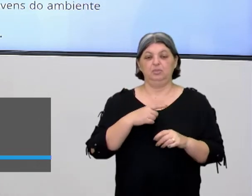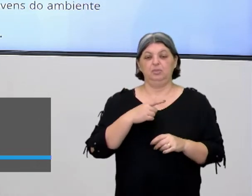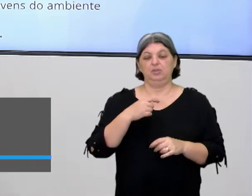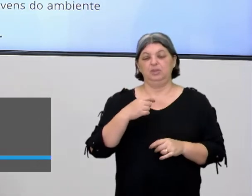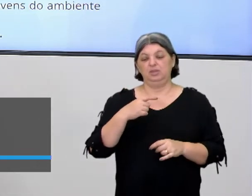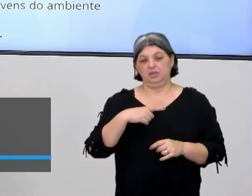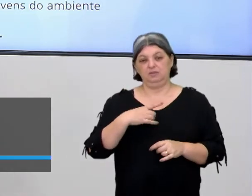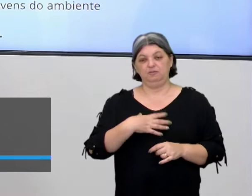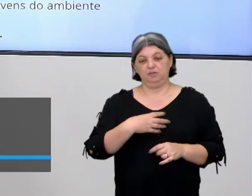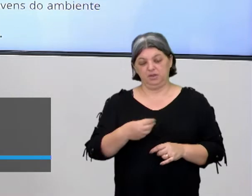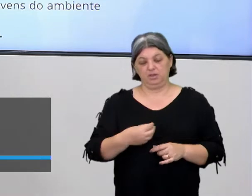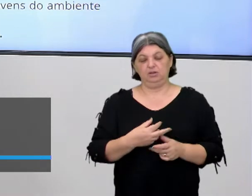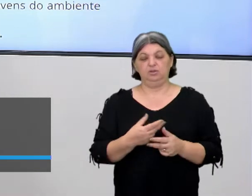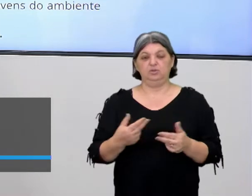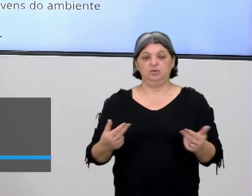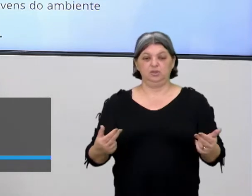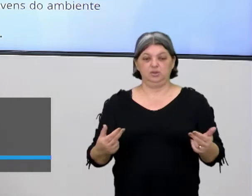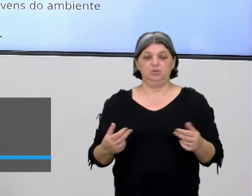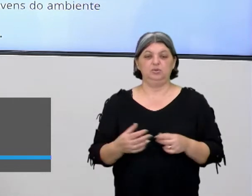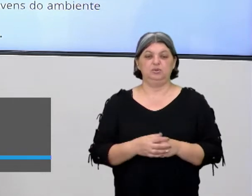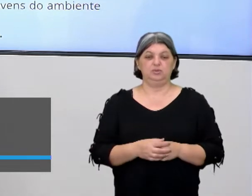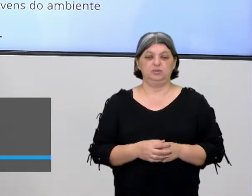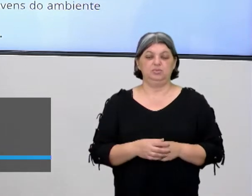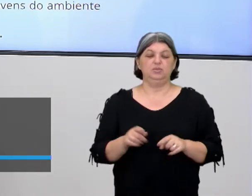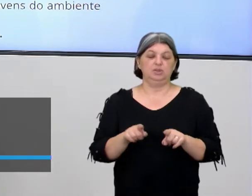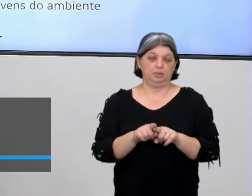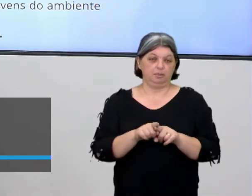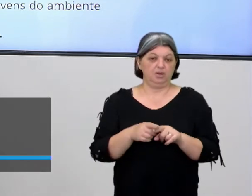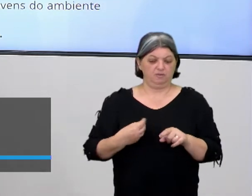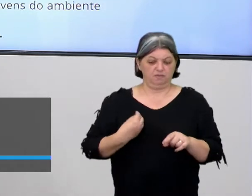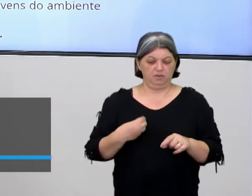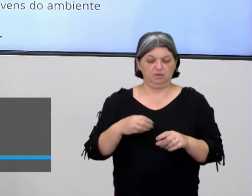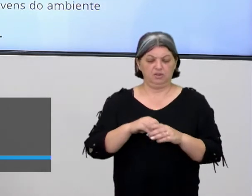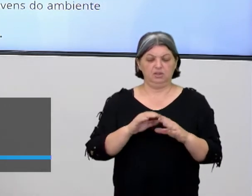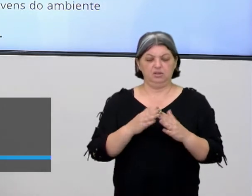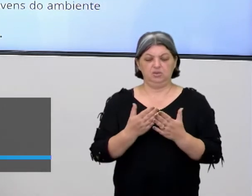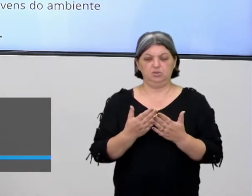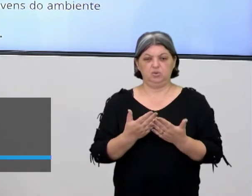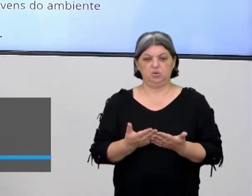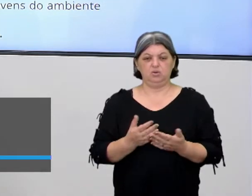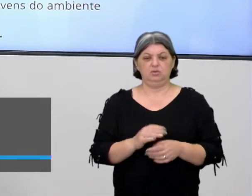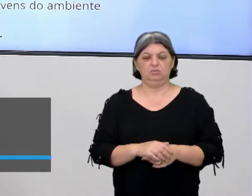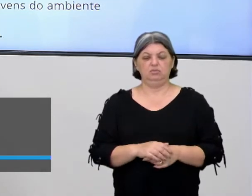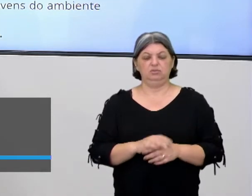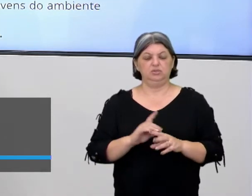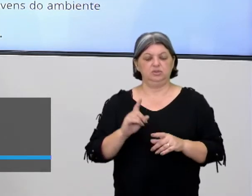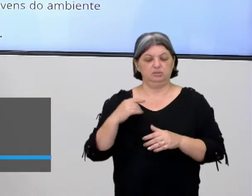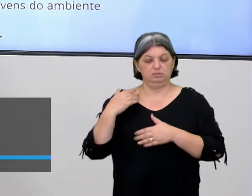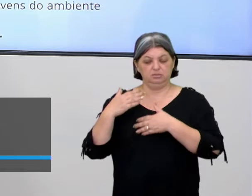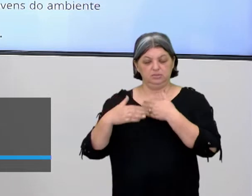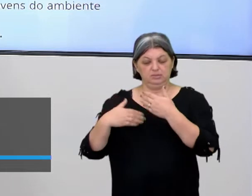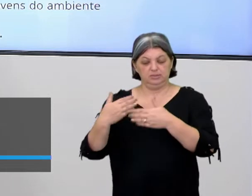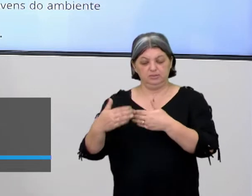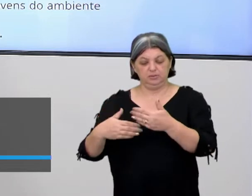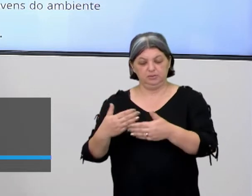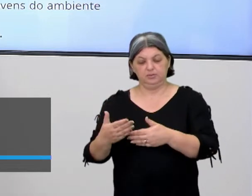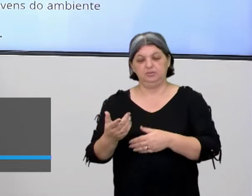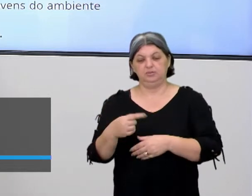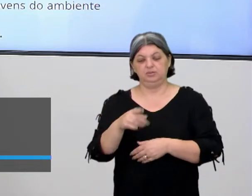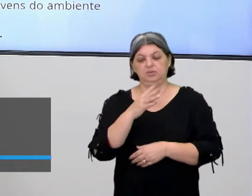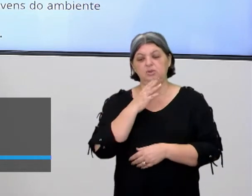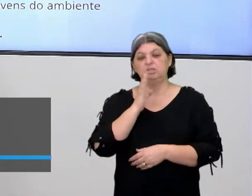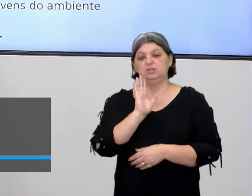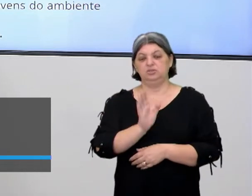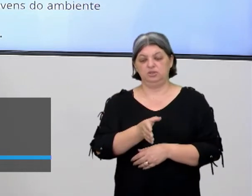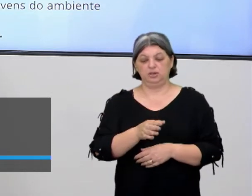filhas que estão no ambiente escolar também, e a gente passou por todo esse processo que vocês já